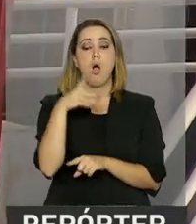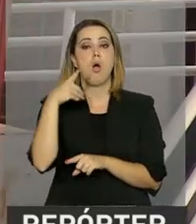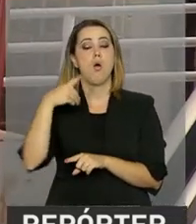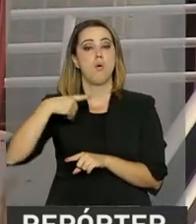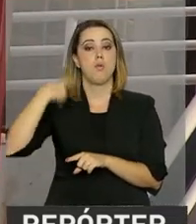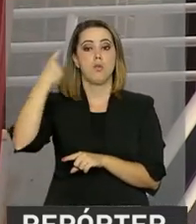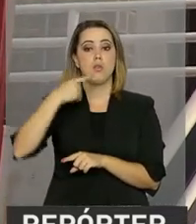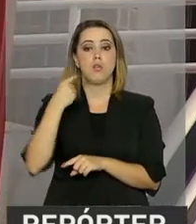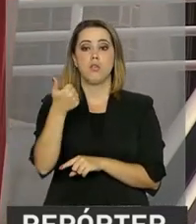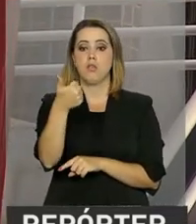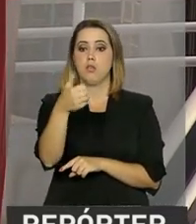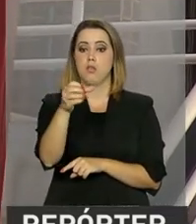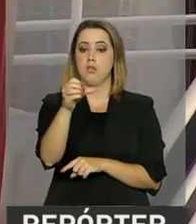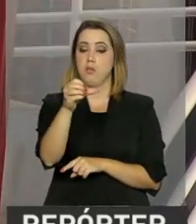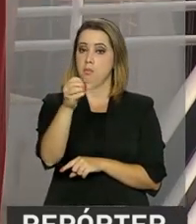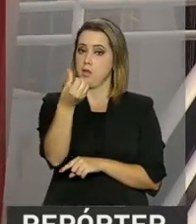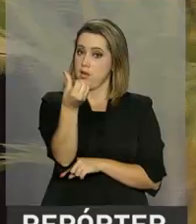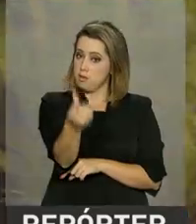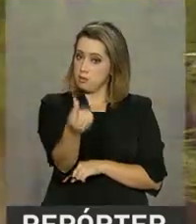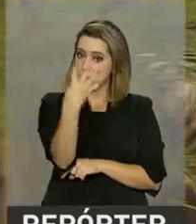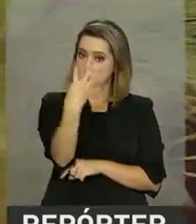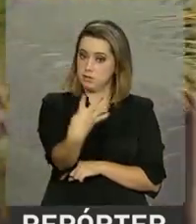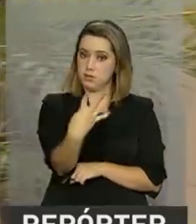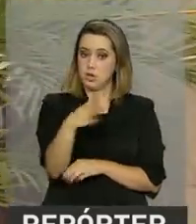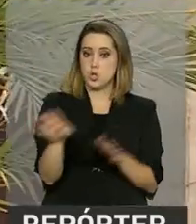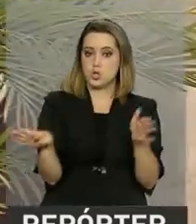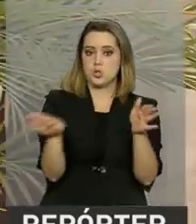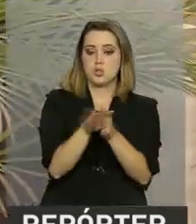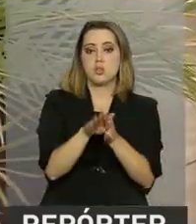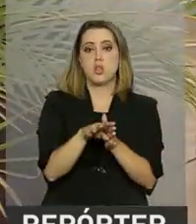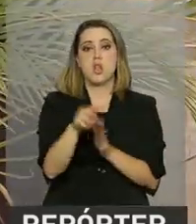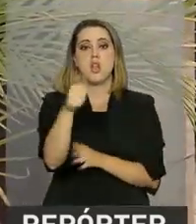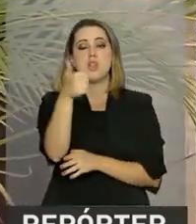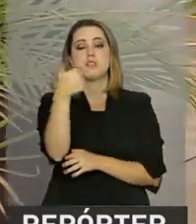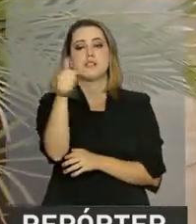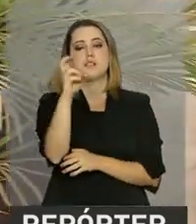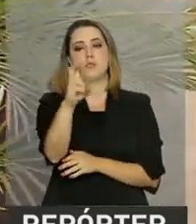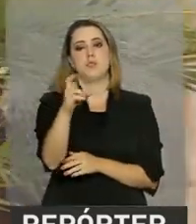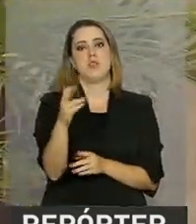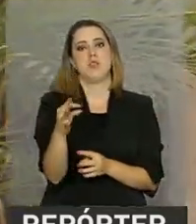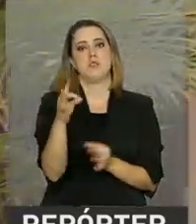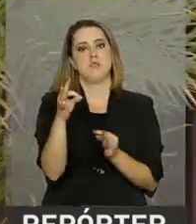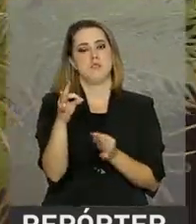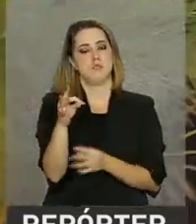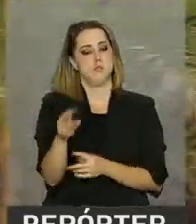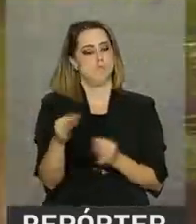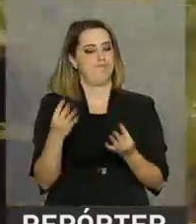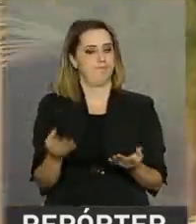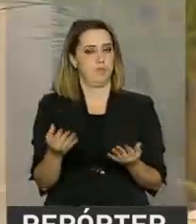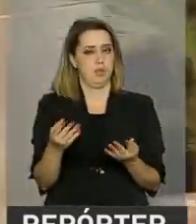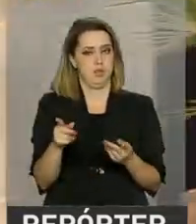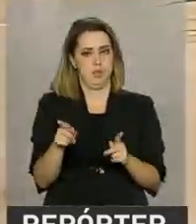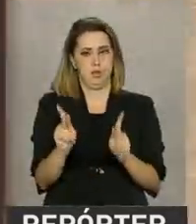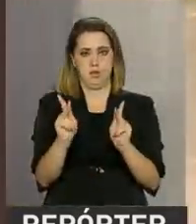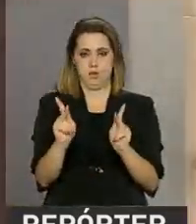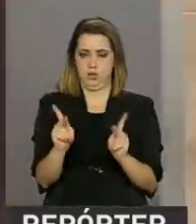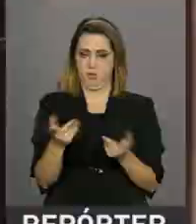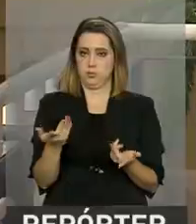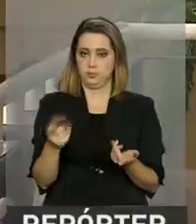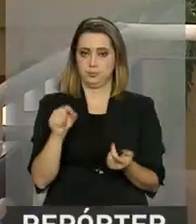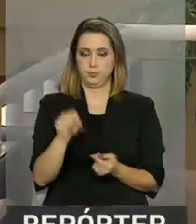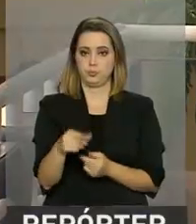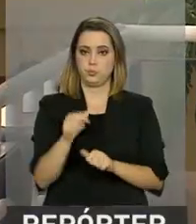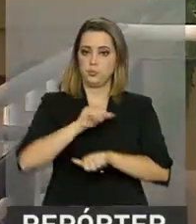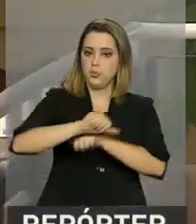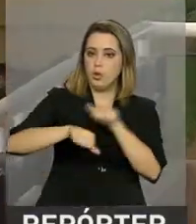de 1,64 m de altura, chegasse aos 115 quilos. História que começou a mudar ano